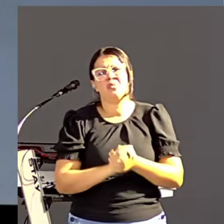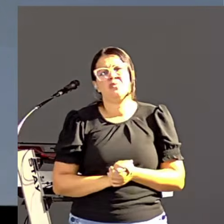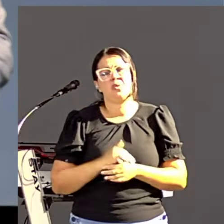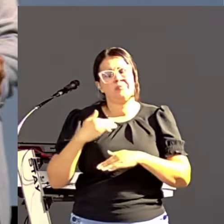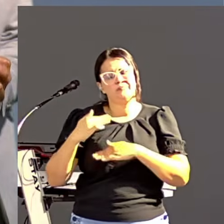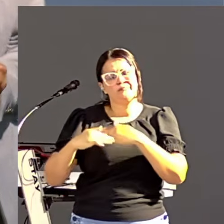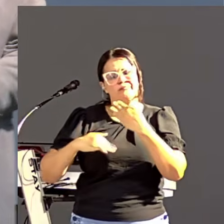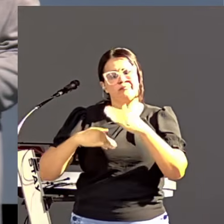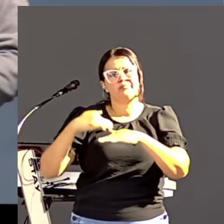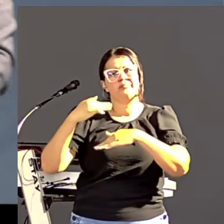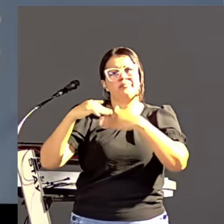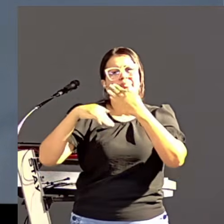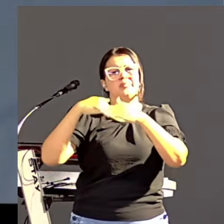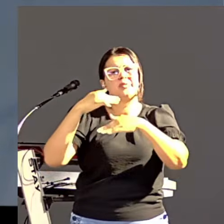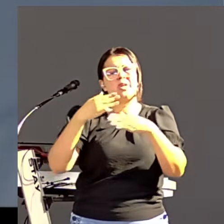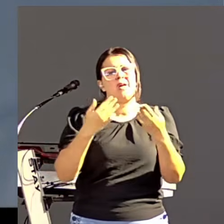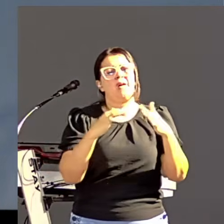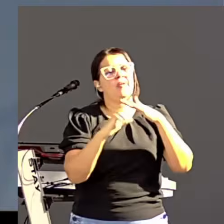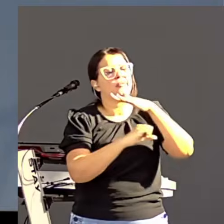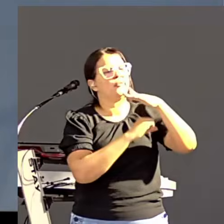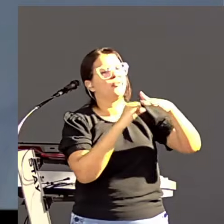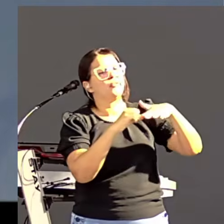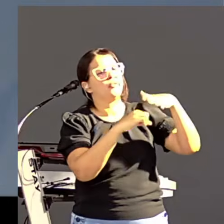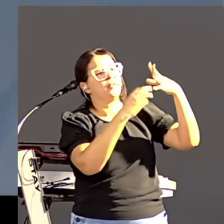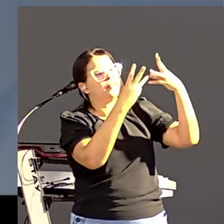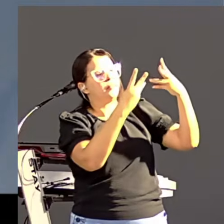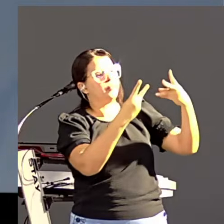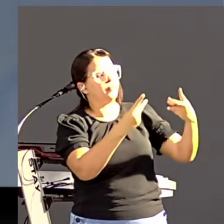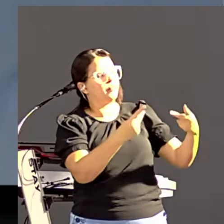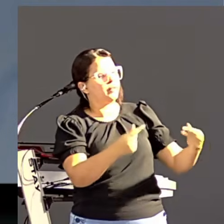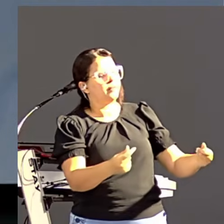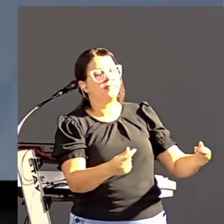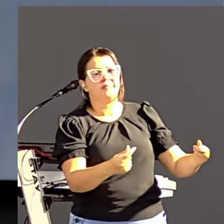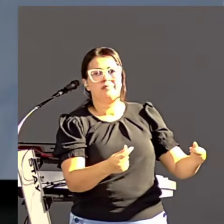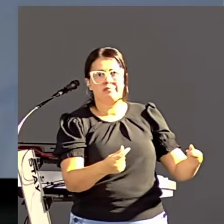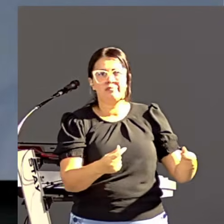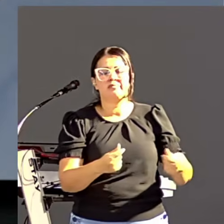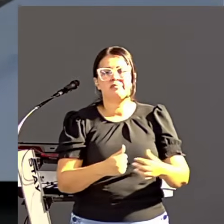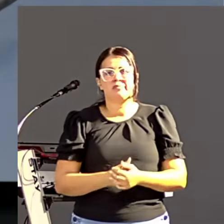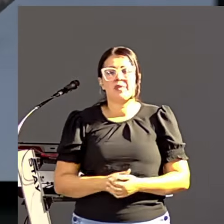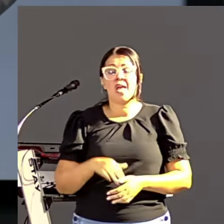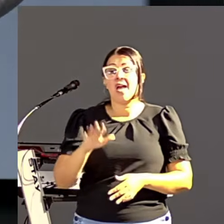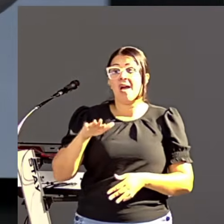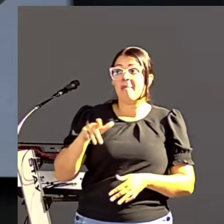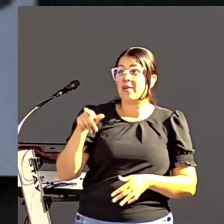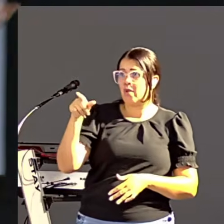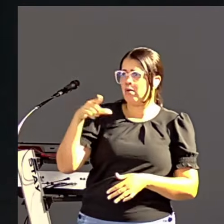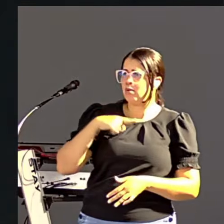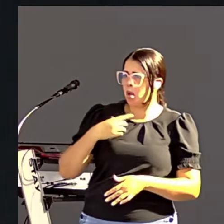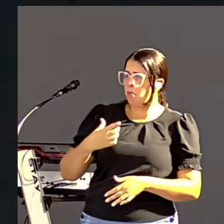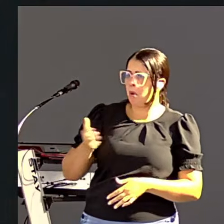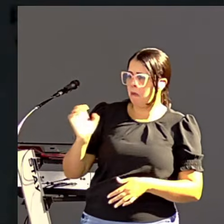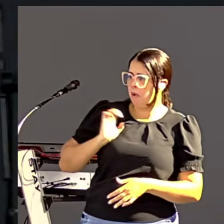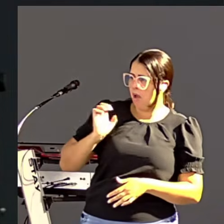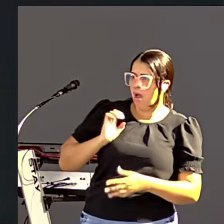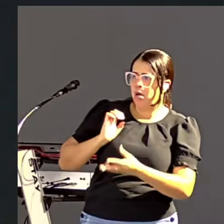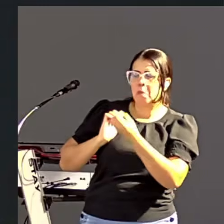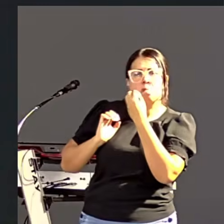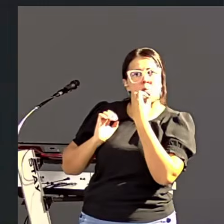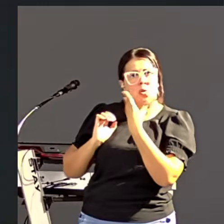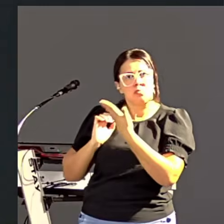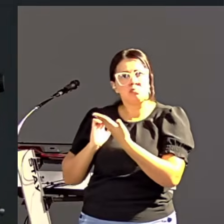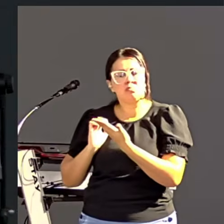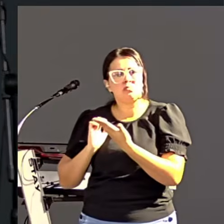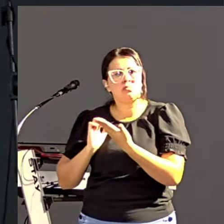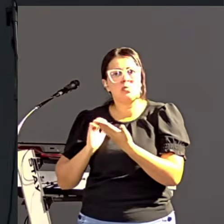foi. Foi acontecendo. Rapaz, fulano e fulano viviam tão bem.